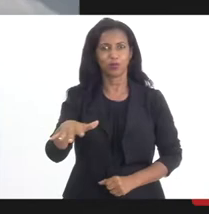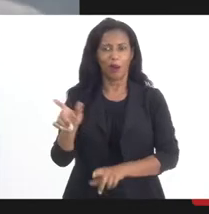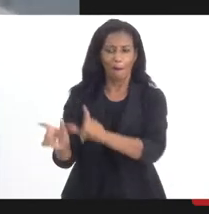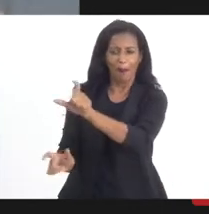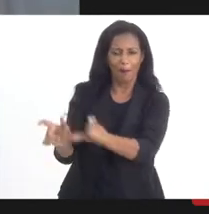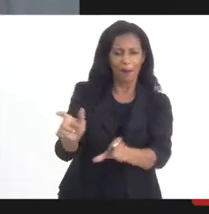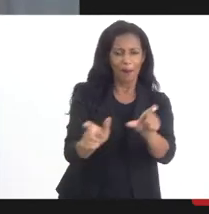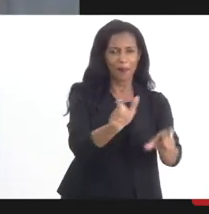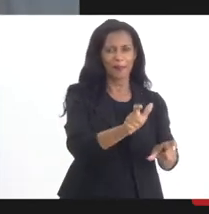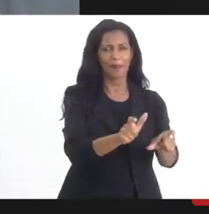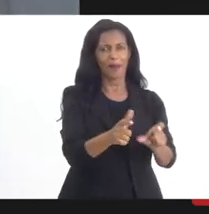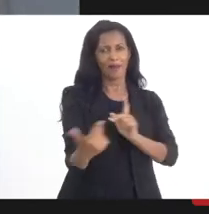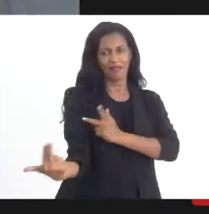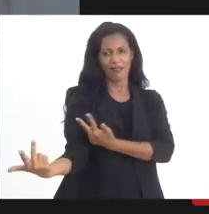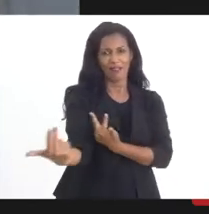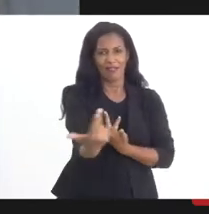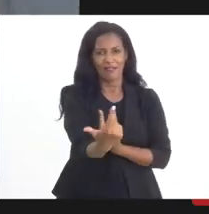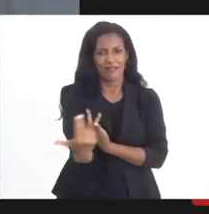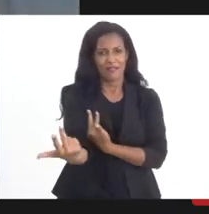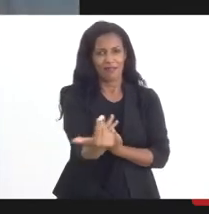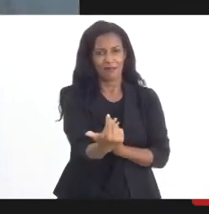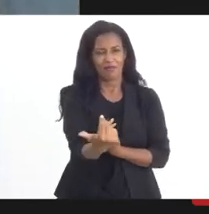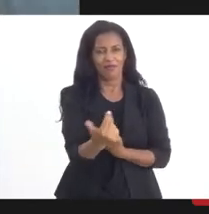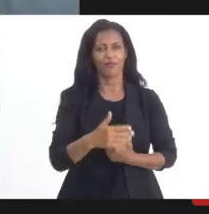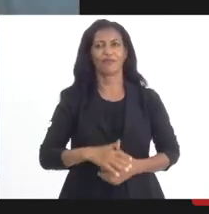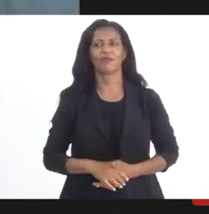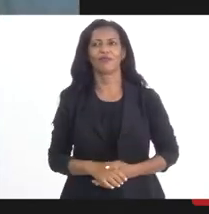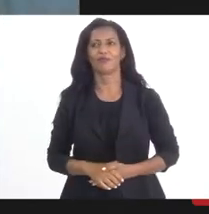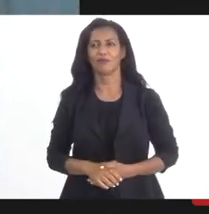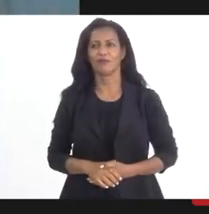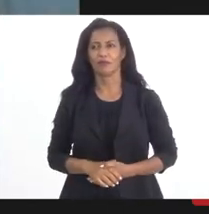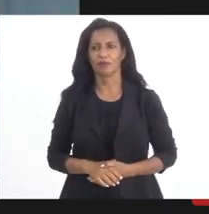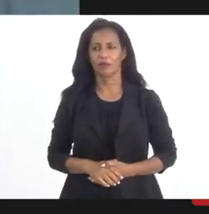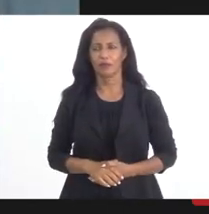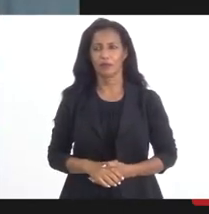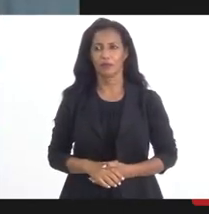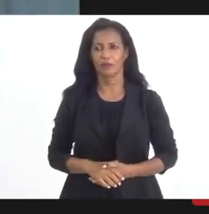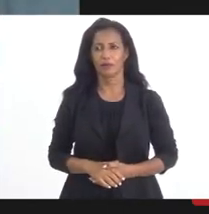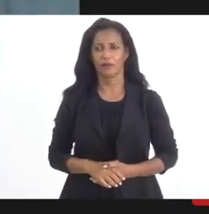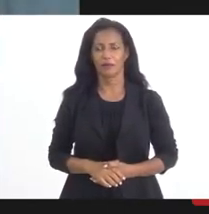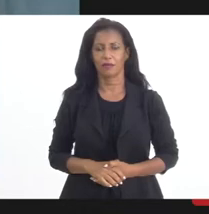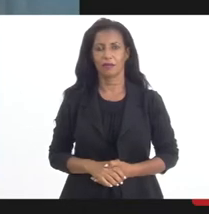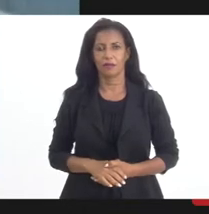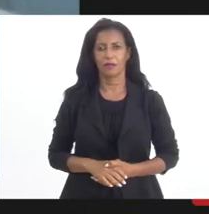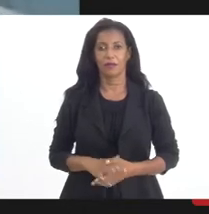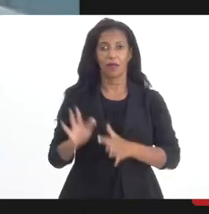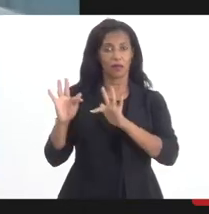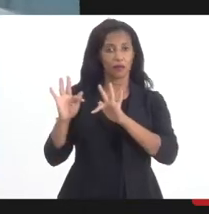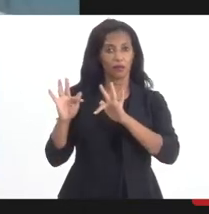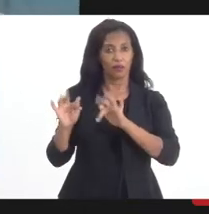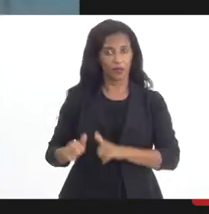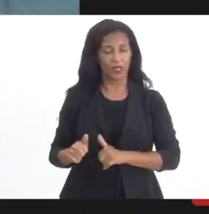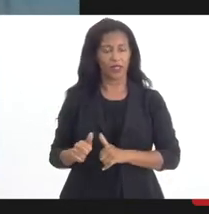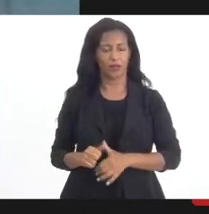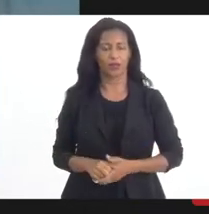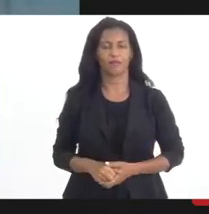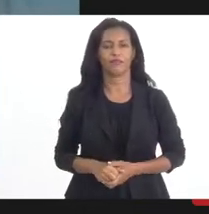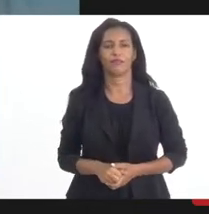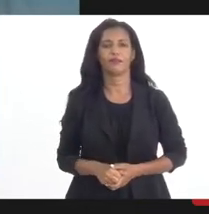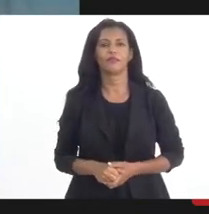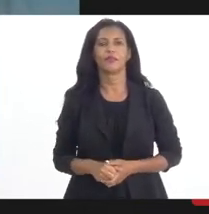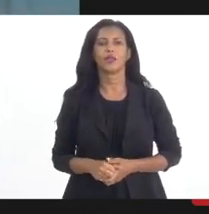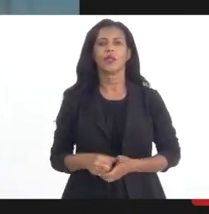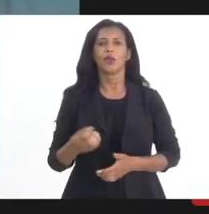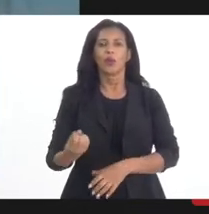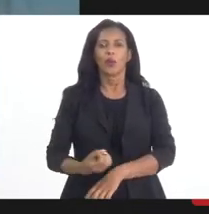meus conterrâneos que aqui estão. Concluindo. Pedimos o apoio dos vossos mandatos. Termino citando Gonçalves Dias, no seu